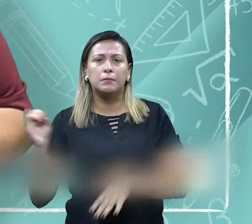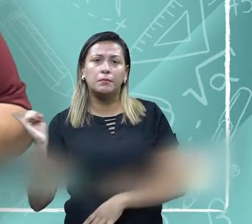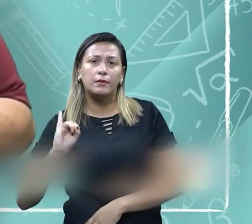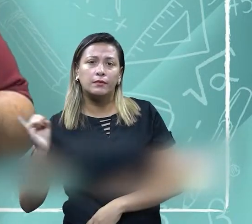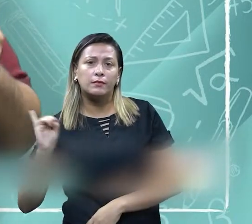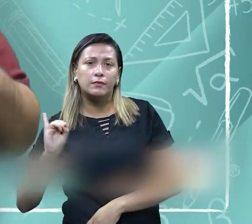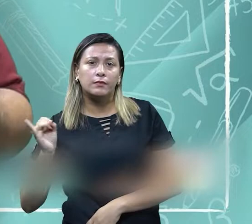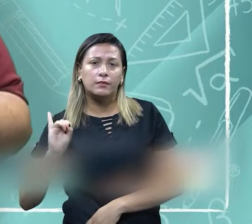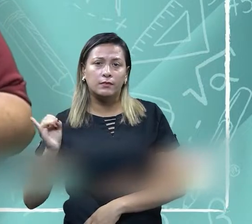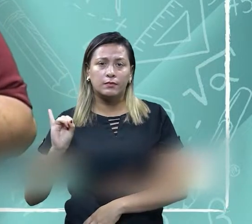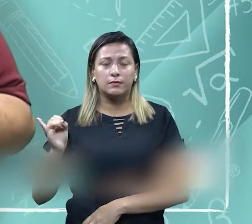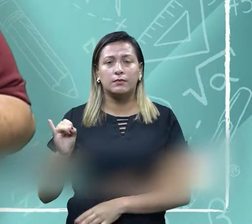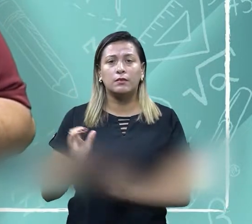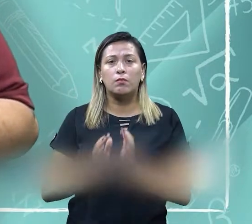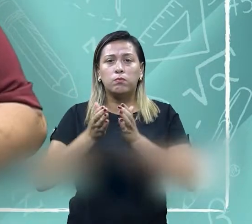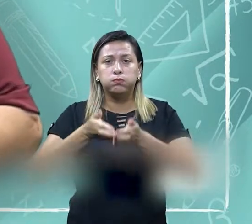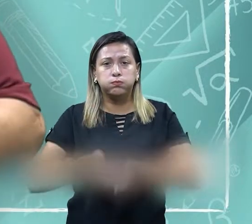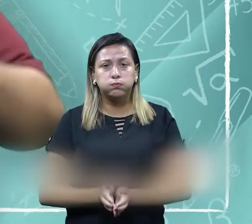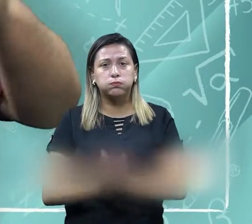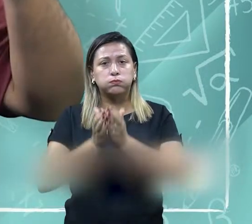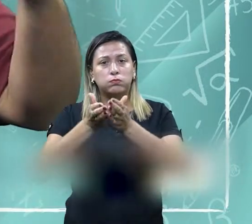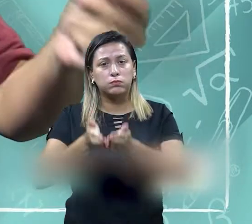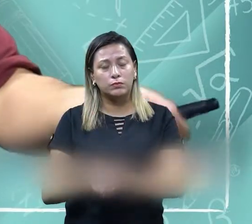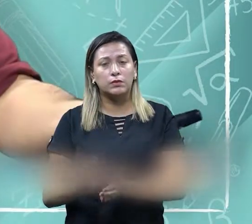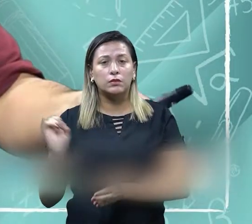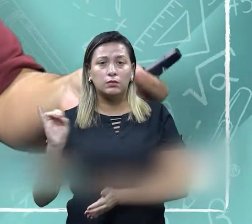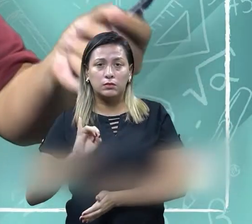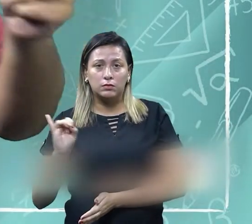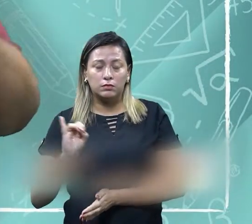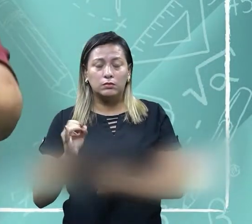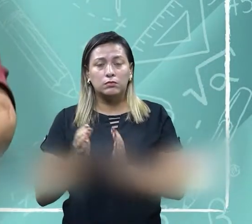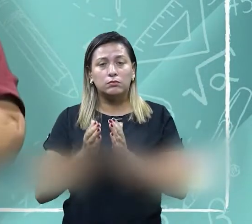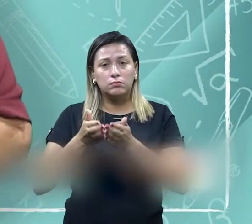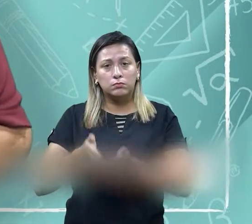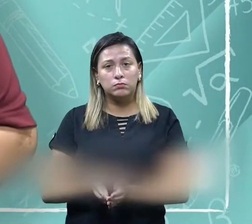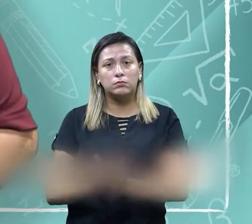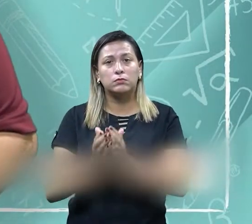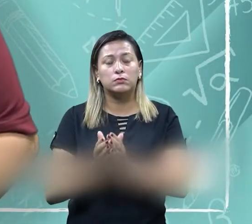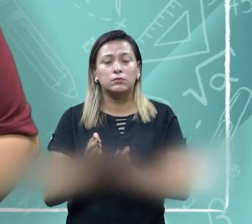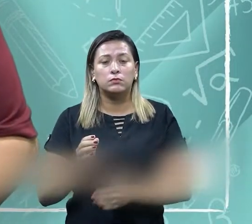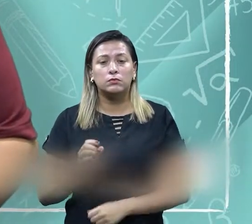Itália e de navio, e da Itália